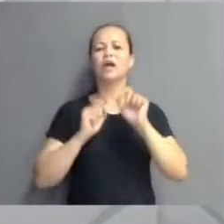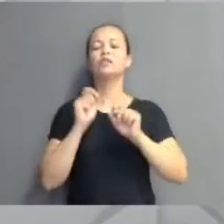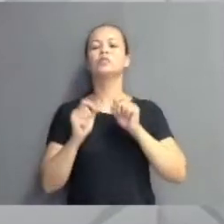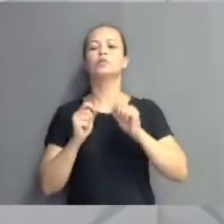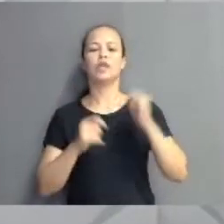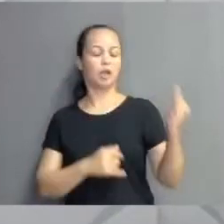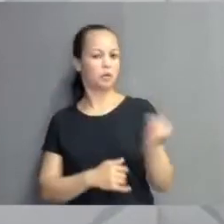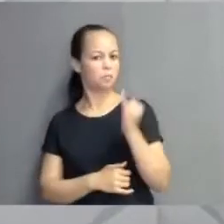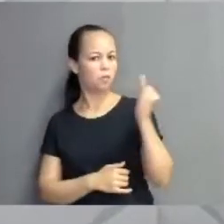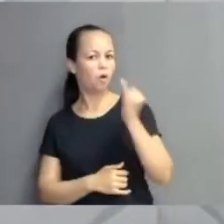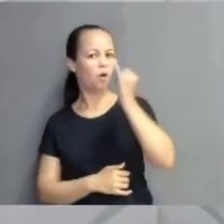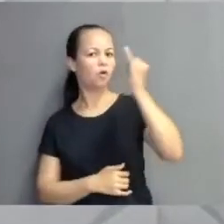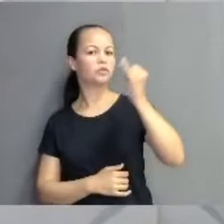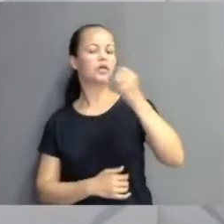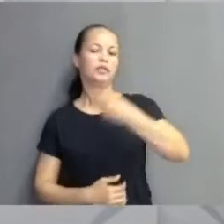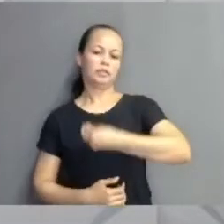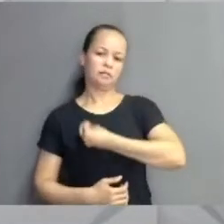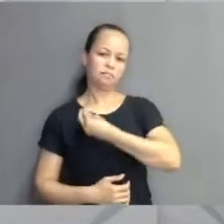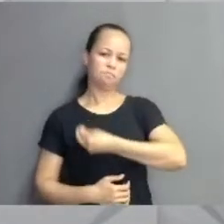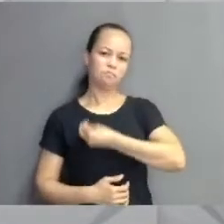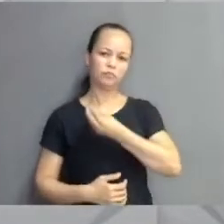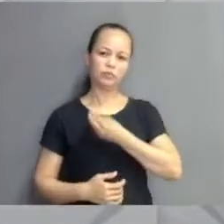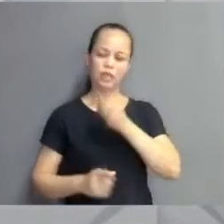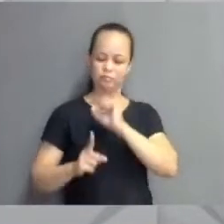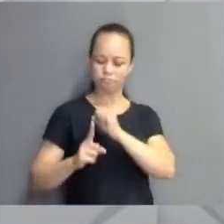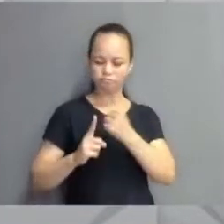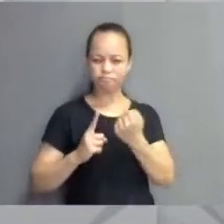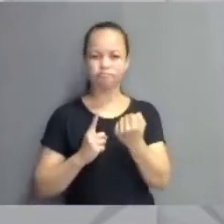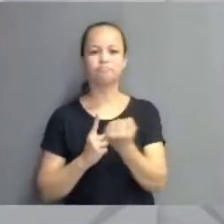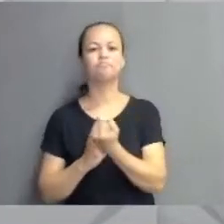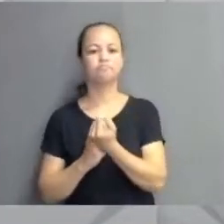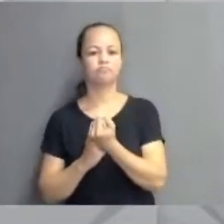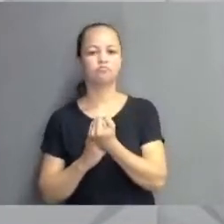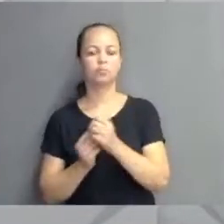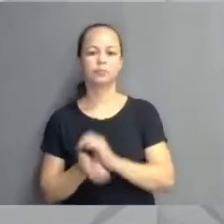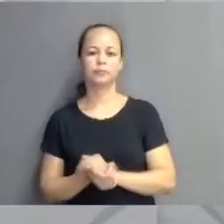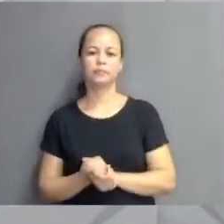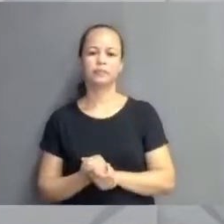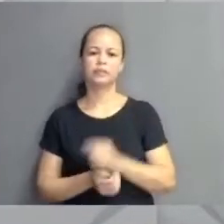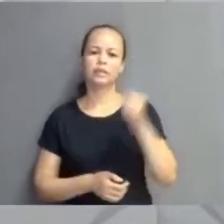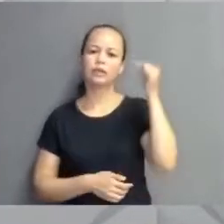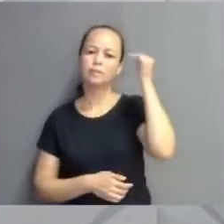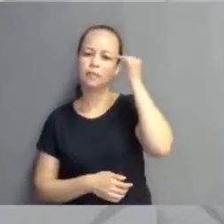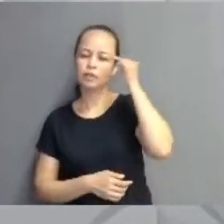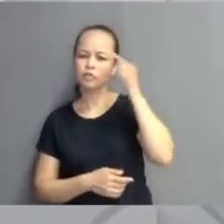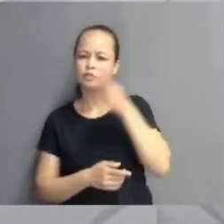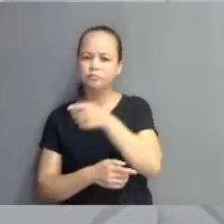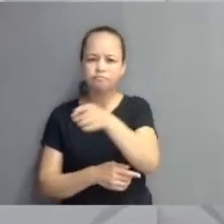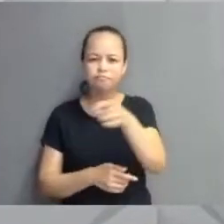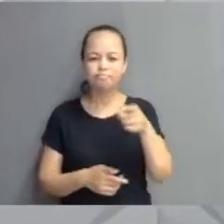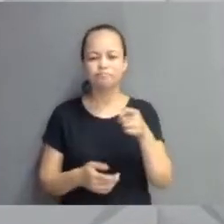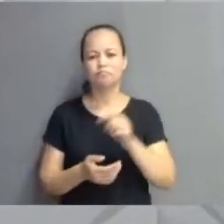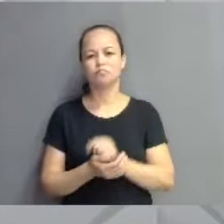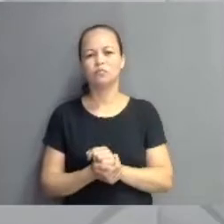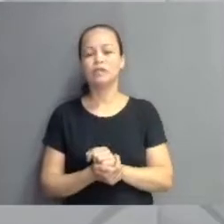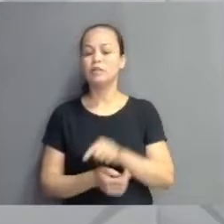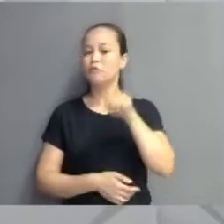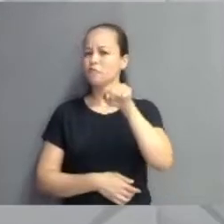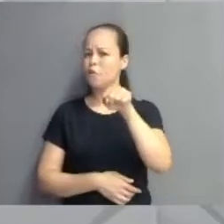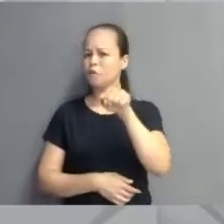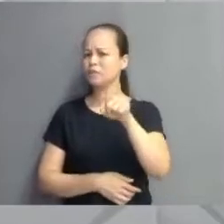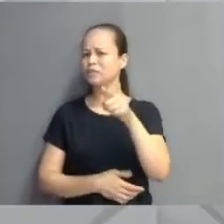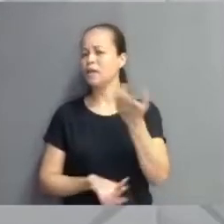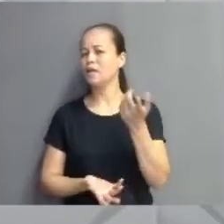essencial para a vida em sociedade Imagine você se você